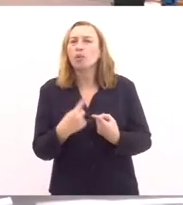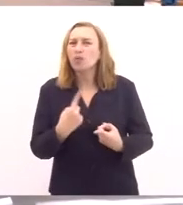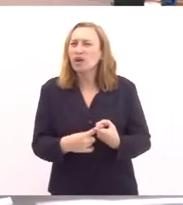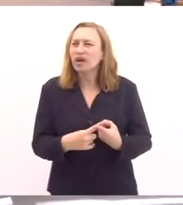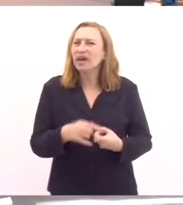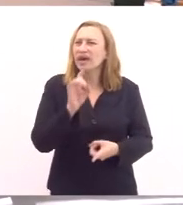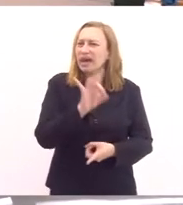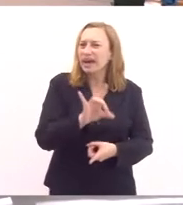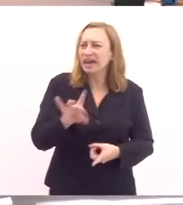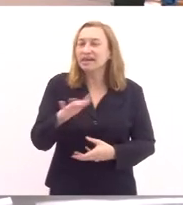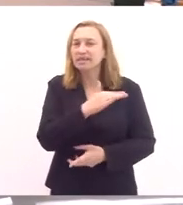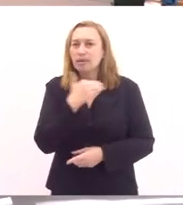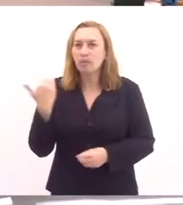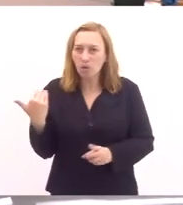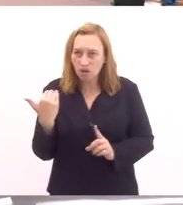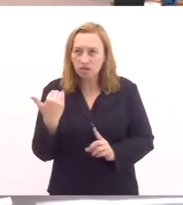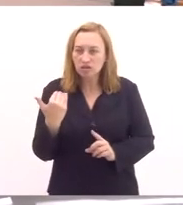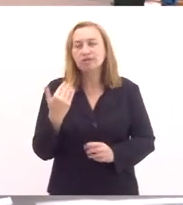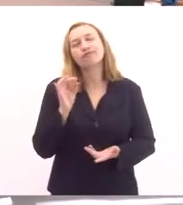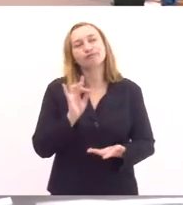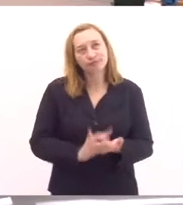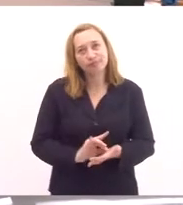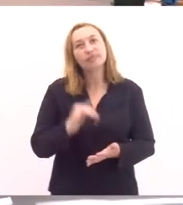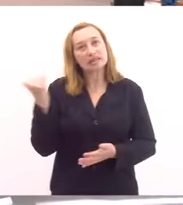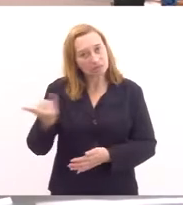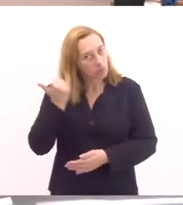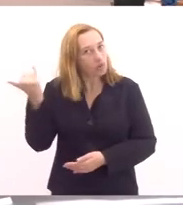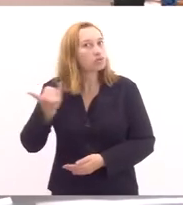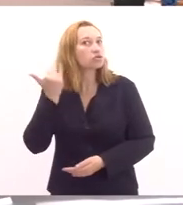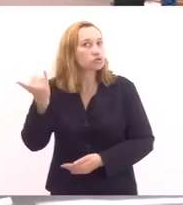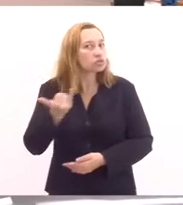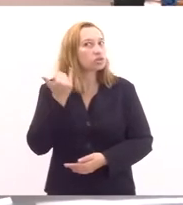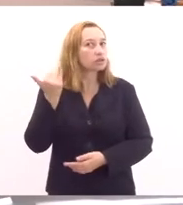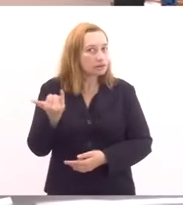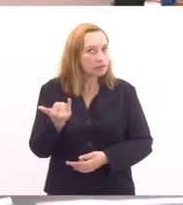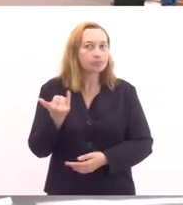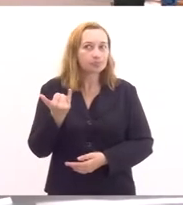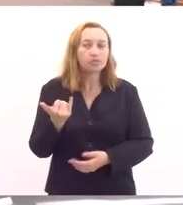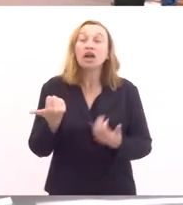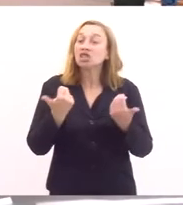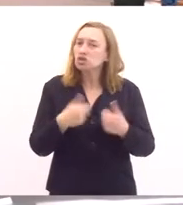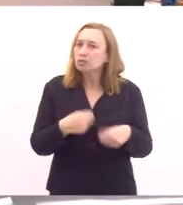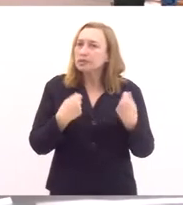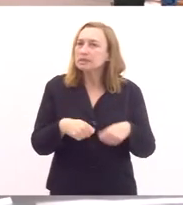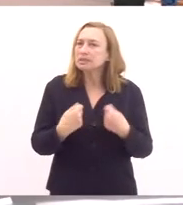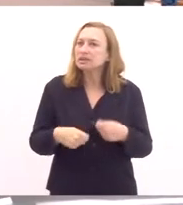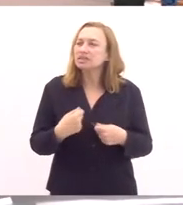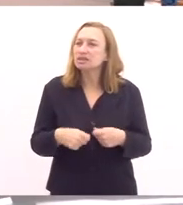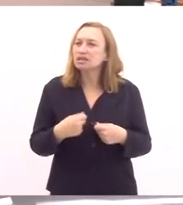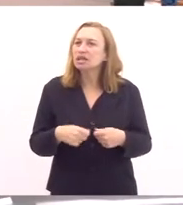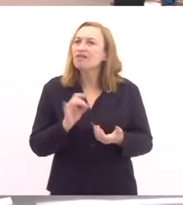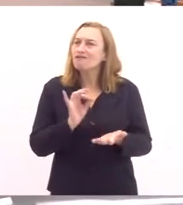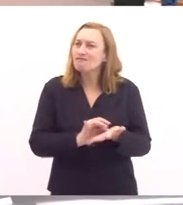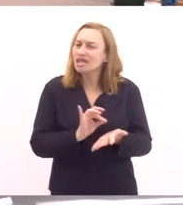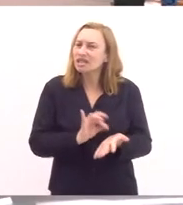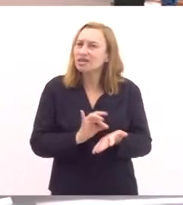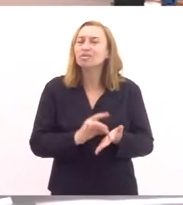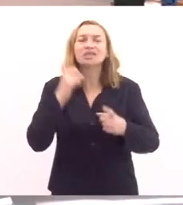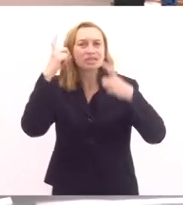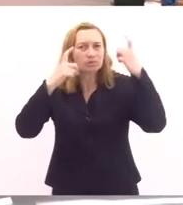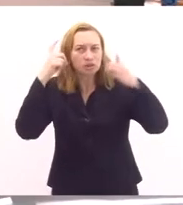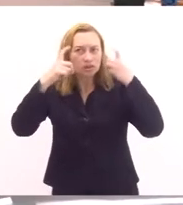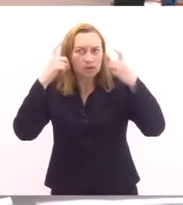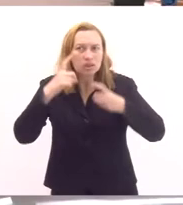carne a morte é realmente importante né Cada morte de dentro da gente precisar é realmente se